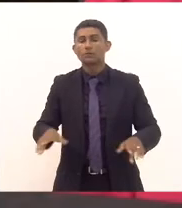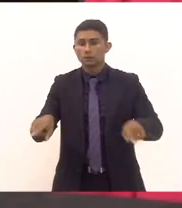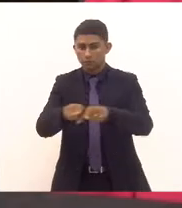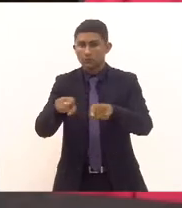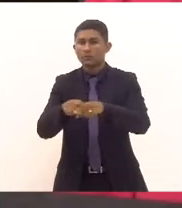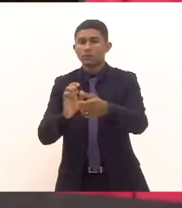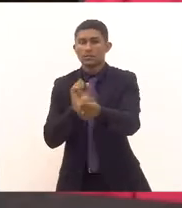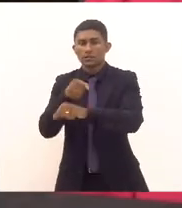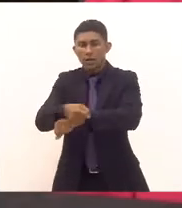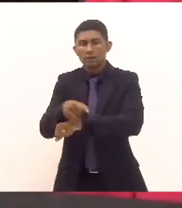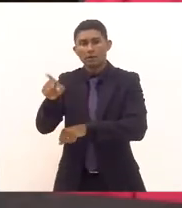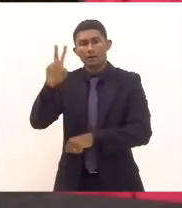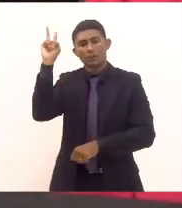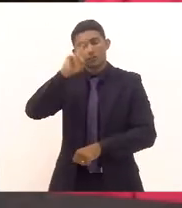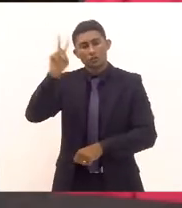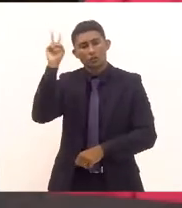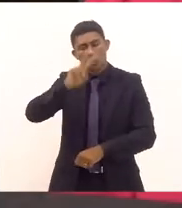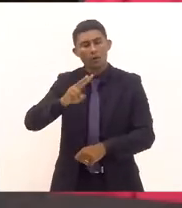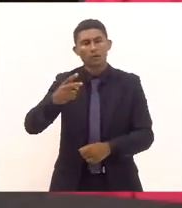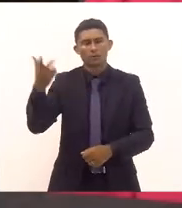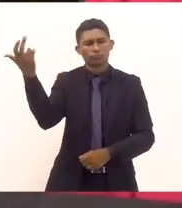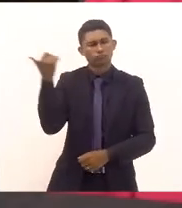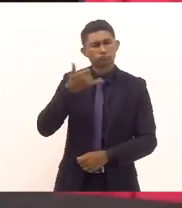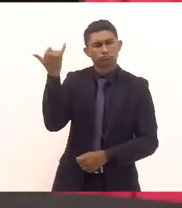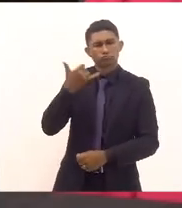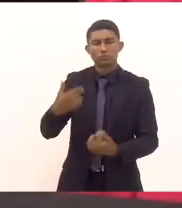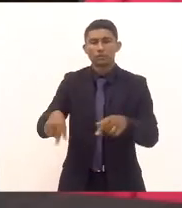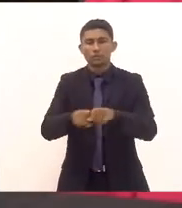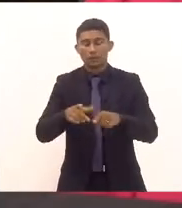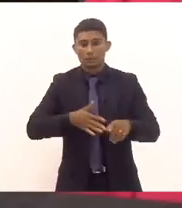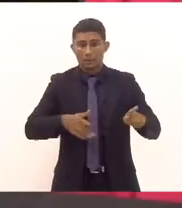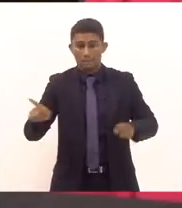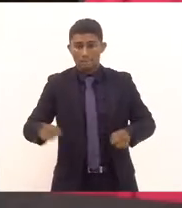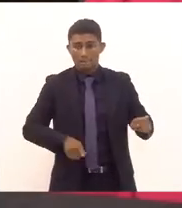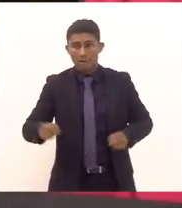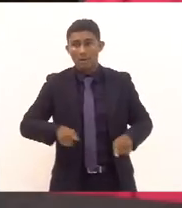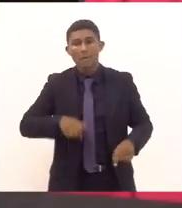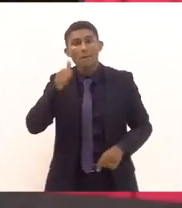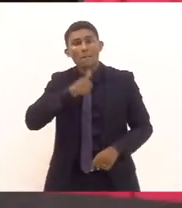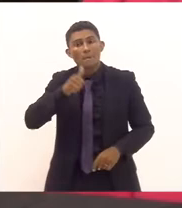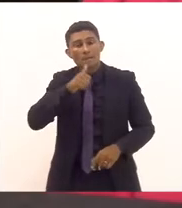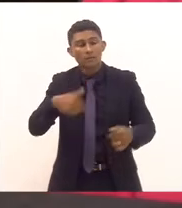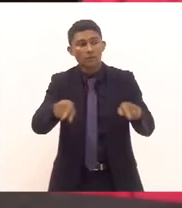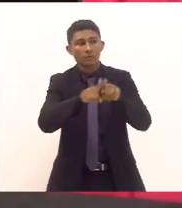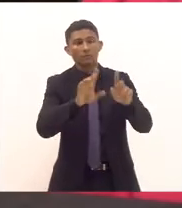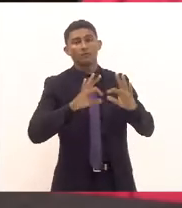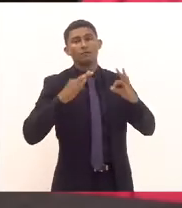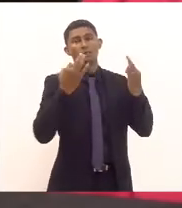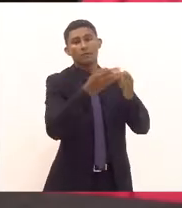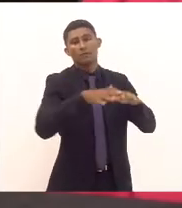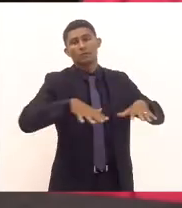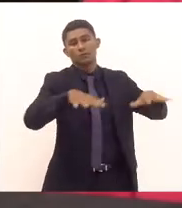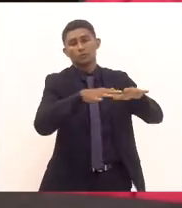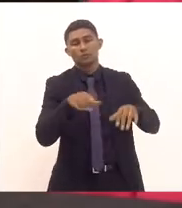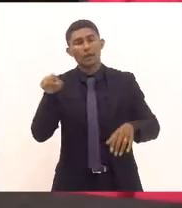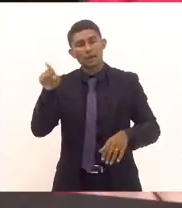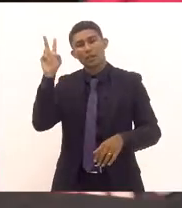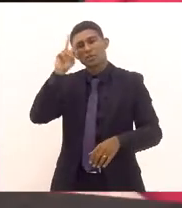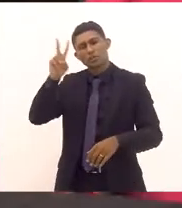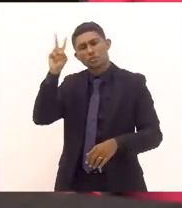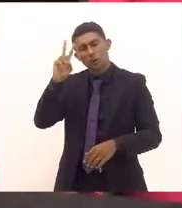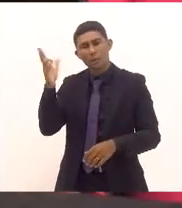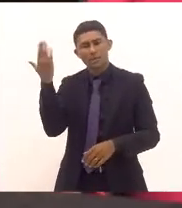contava histórias para mim para mim a minha prima para toda minha família e do cativeiro